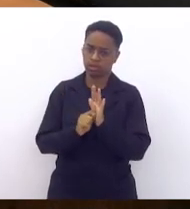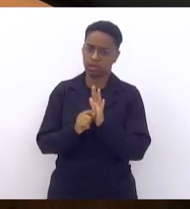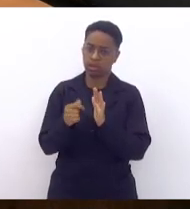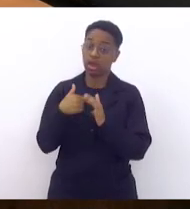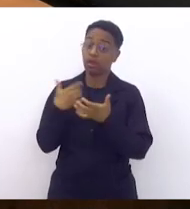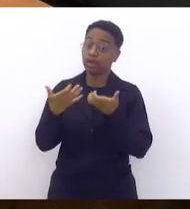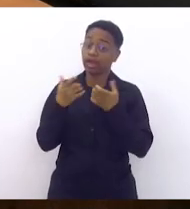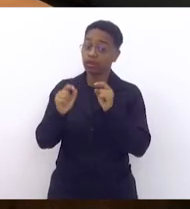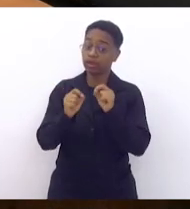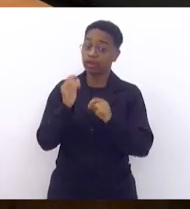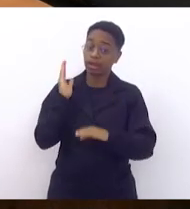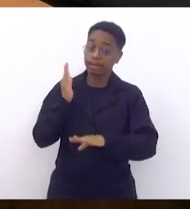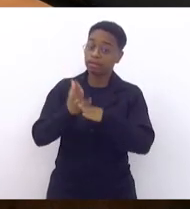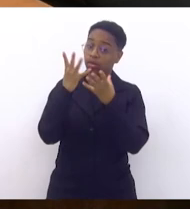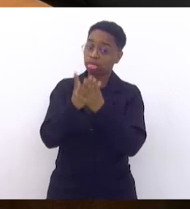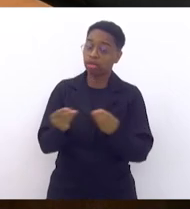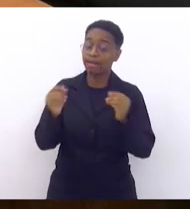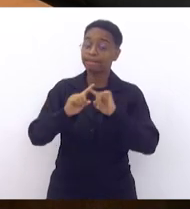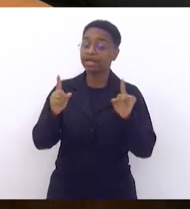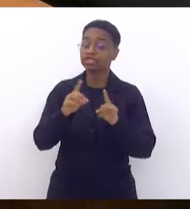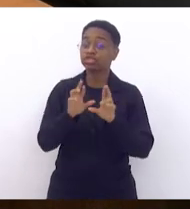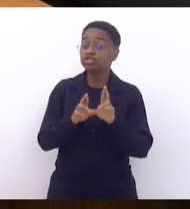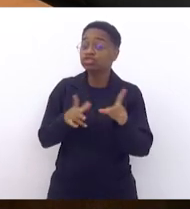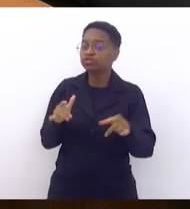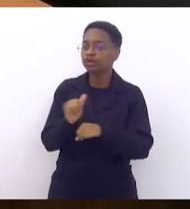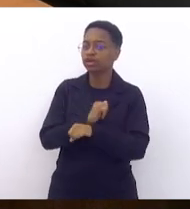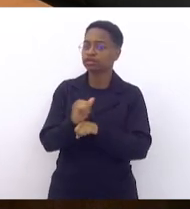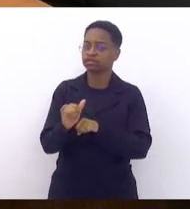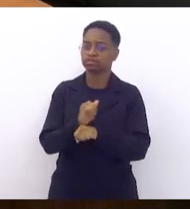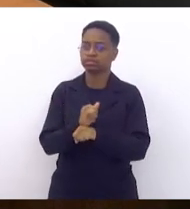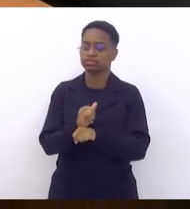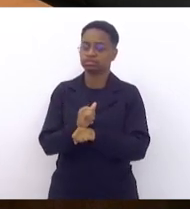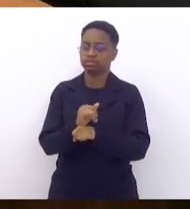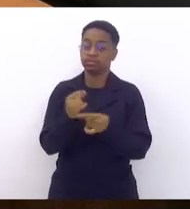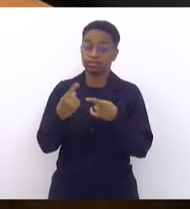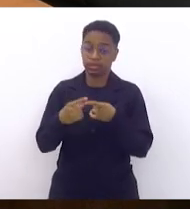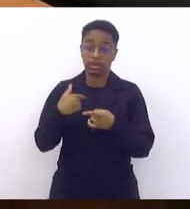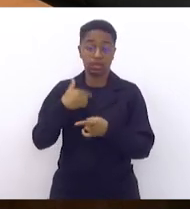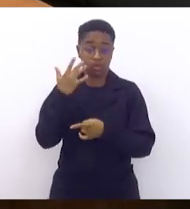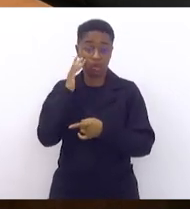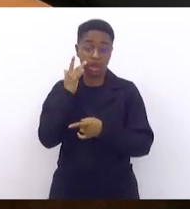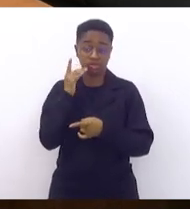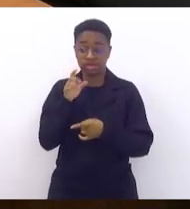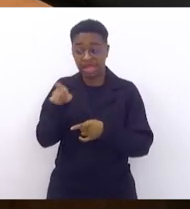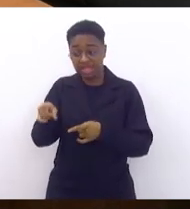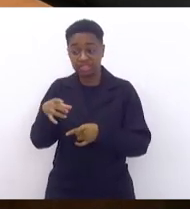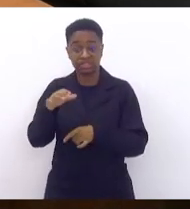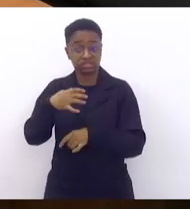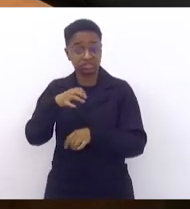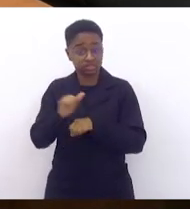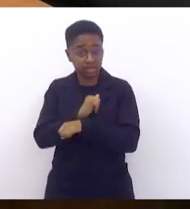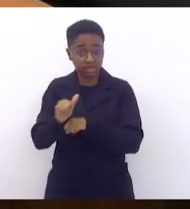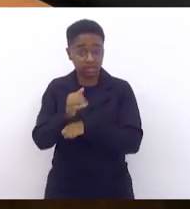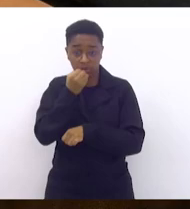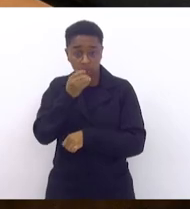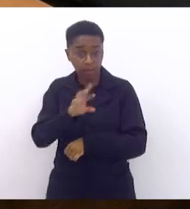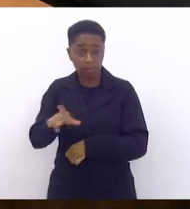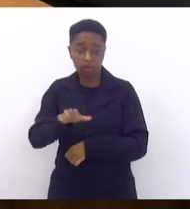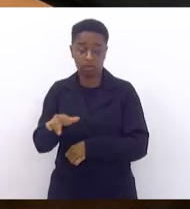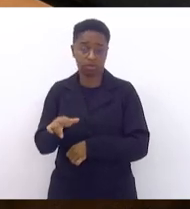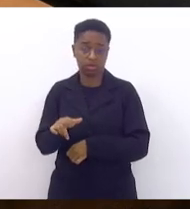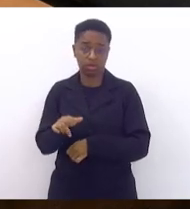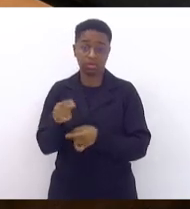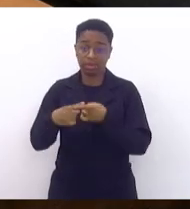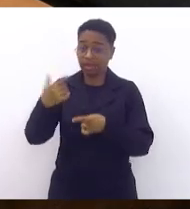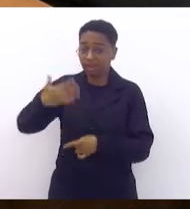favorável a combatê-las de uma forma diferente, porque eu acho que essa é ineficiente. É cara,